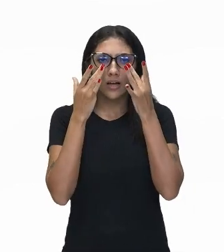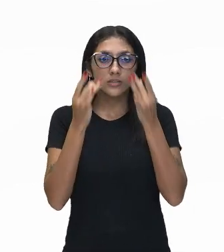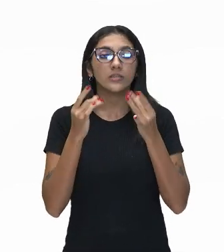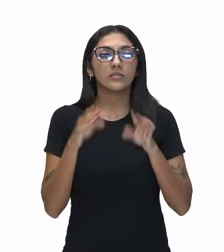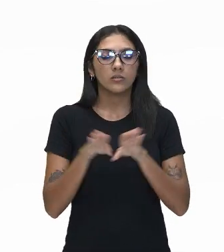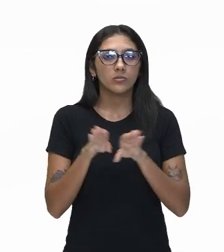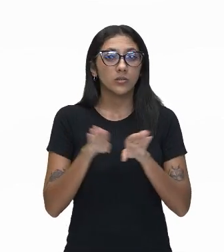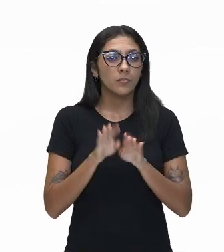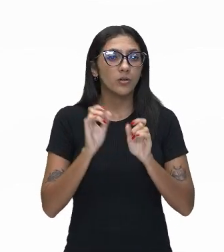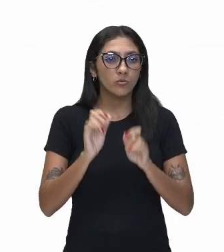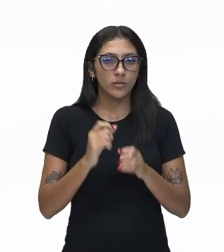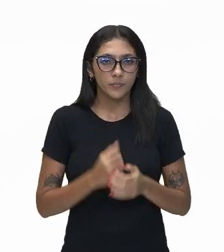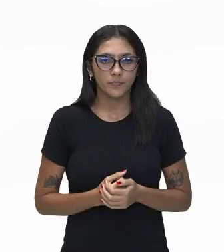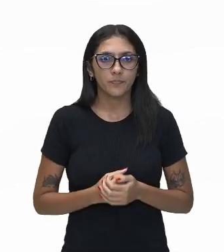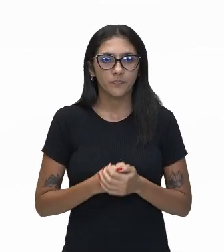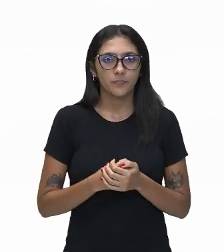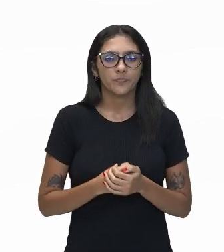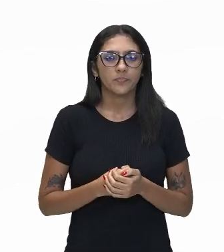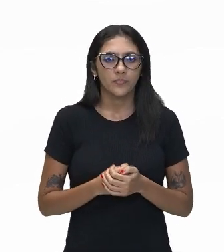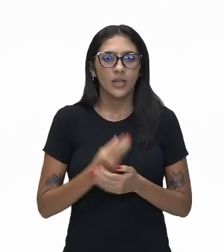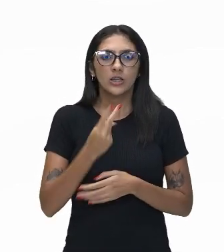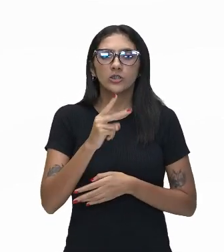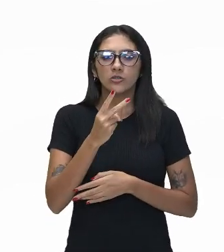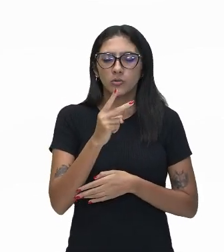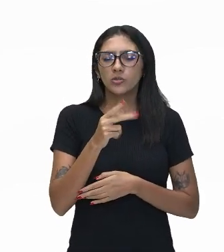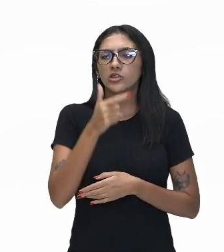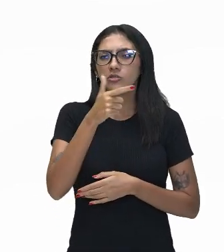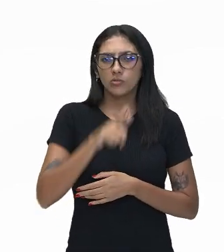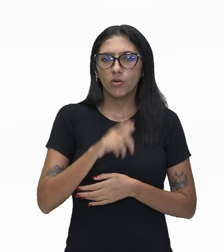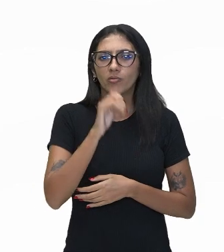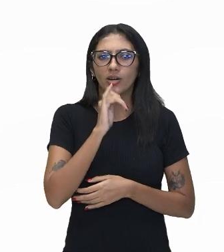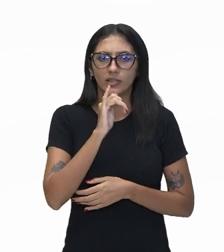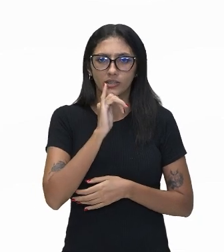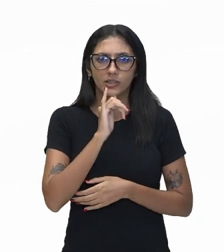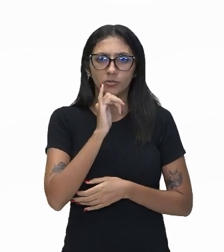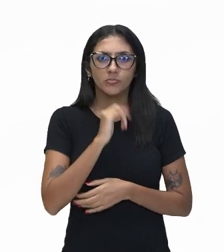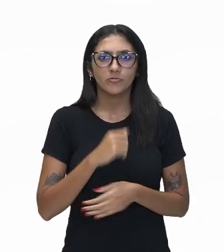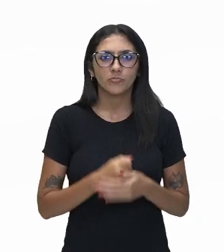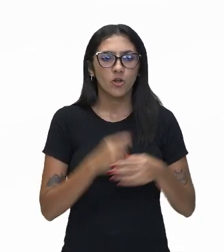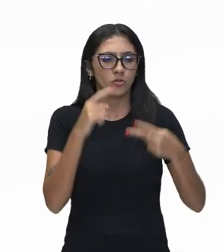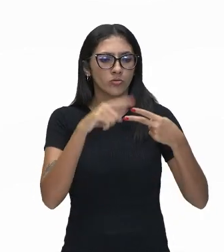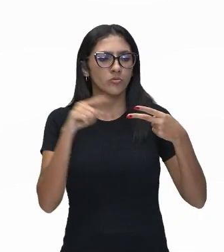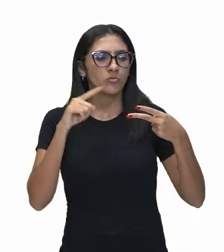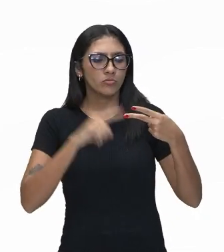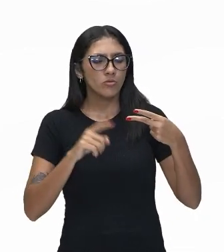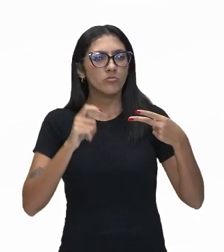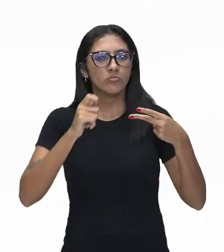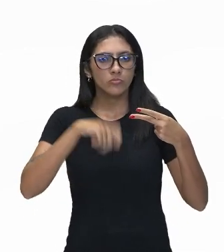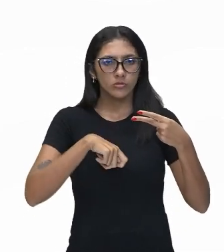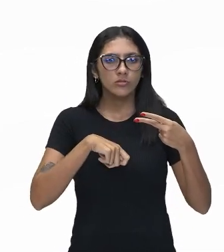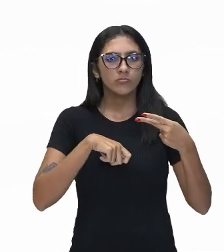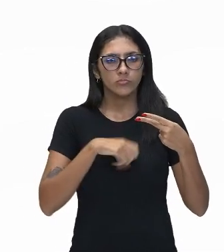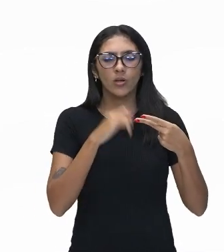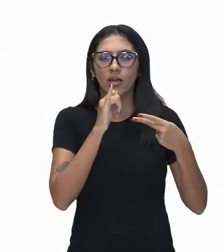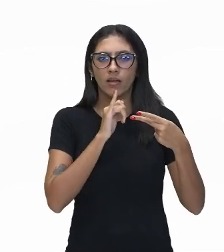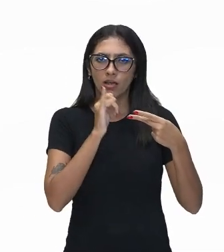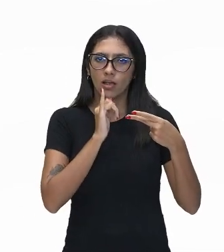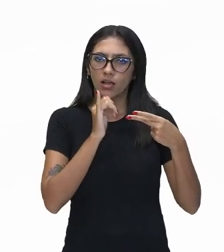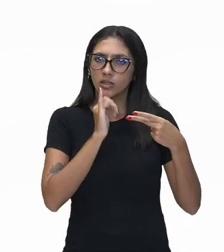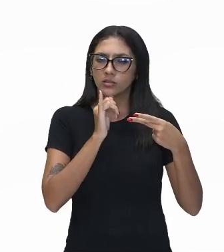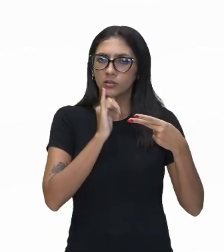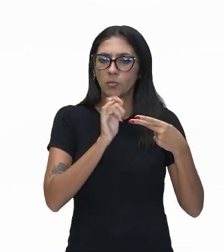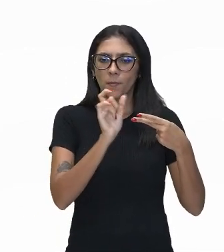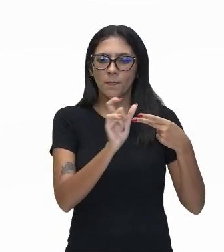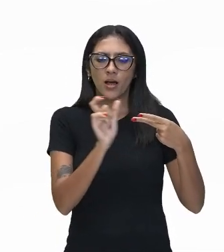a expressão mais de um e mais que um. Veja, são duas situações envolvendo estas expressões quando